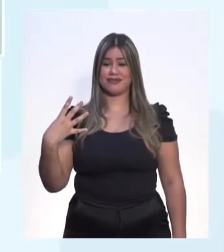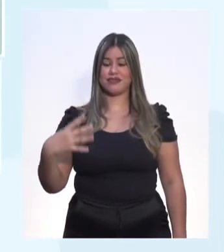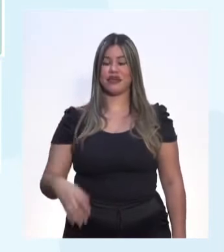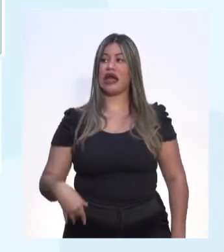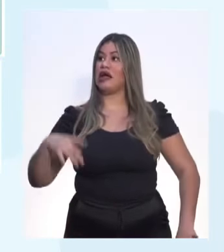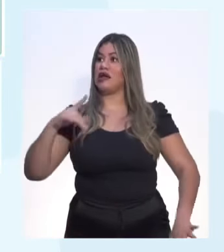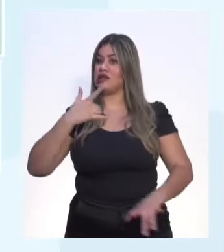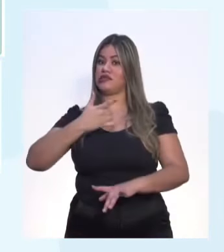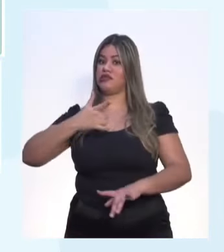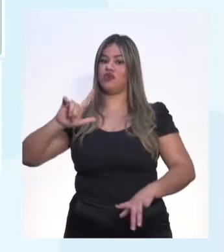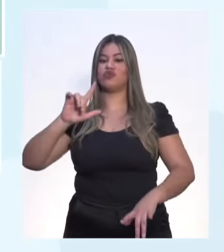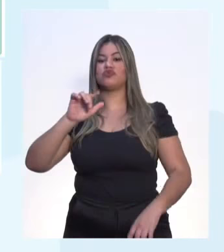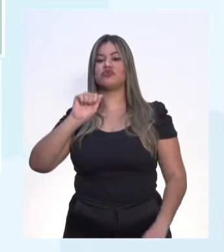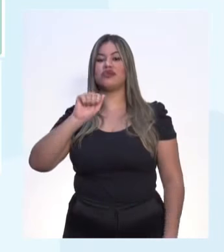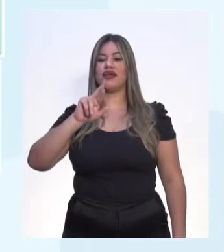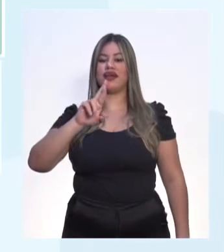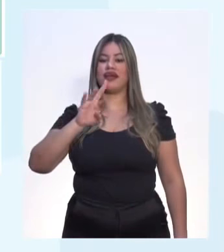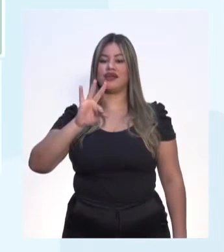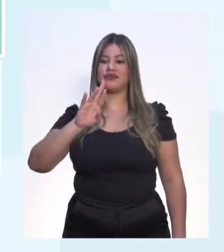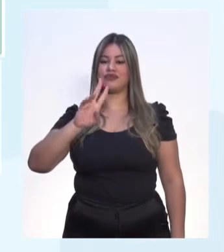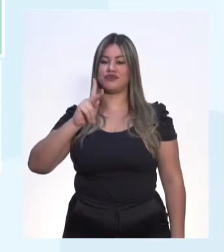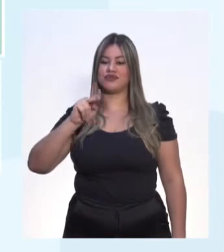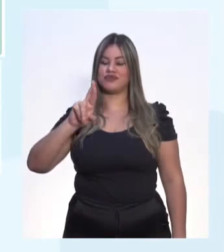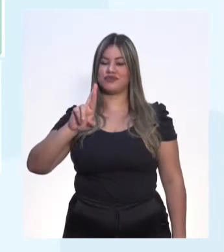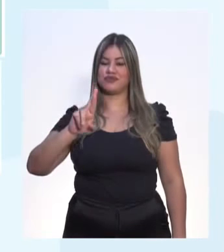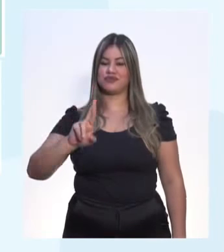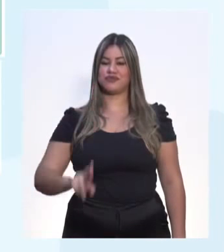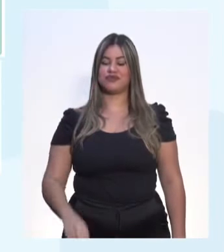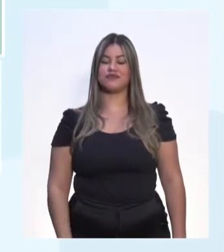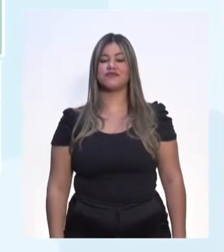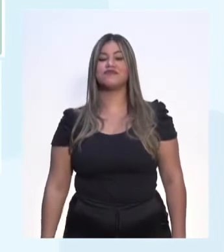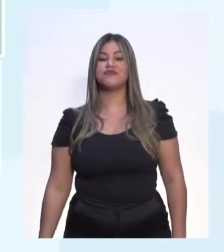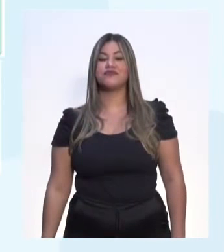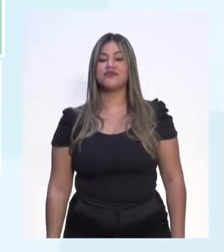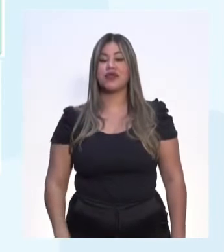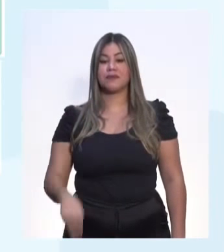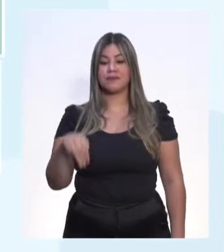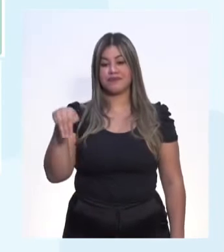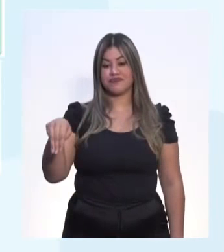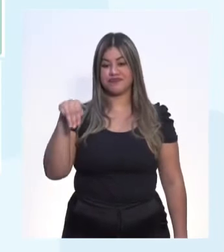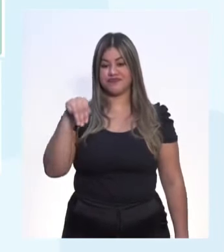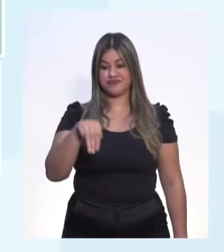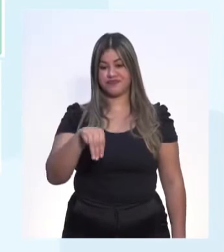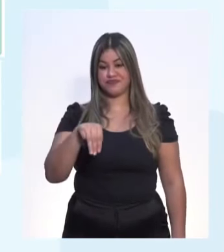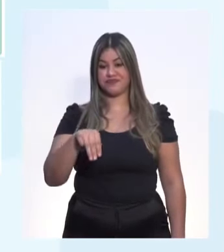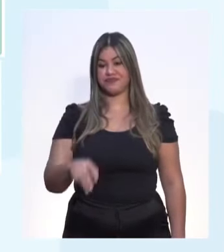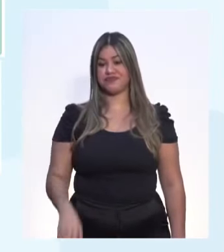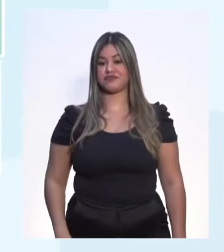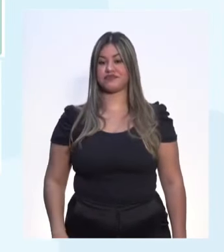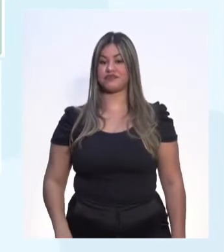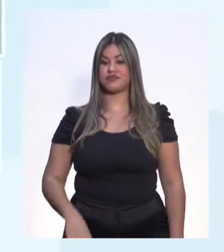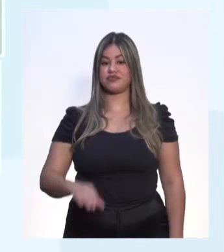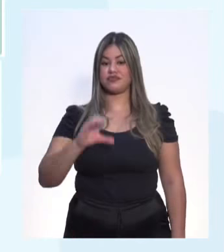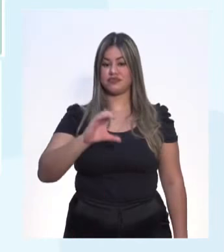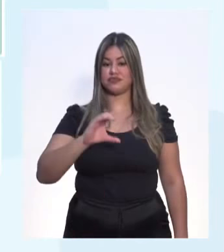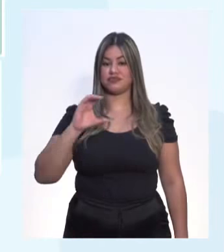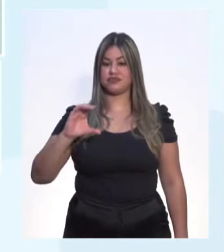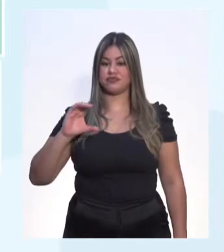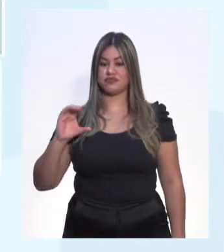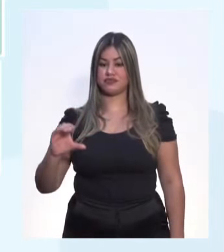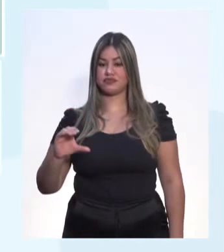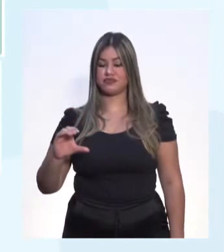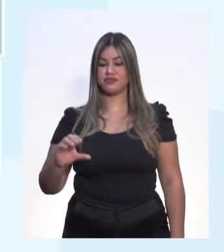encontrar o Arthur vamos ver do Artur ou Arthur colocou MM hum cê cê cê cê cê cê